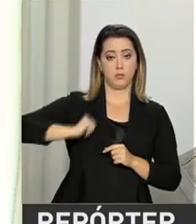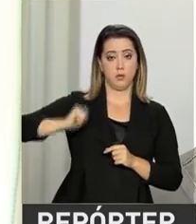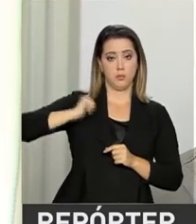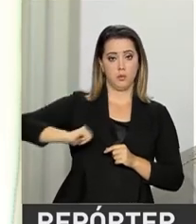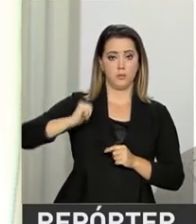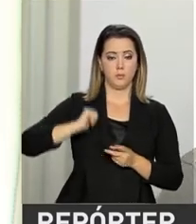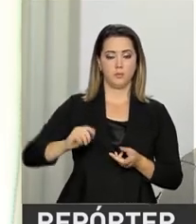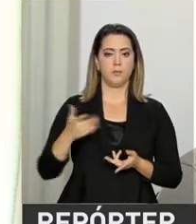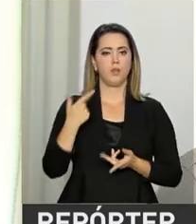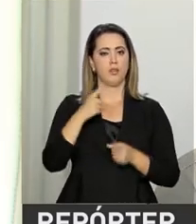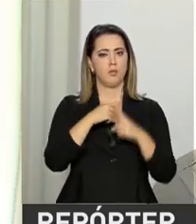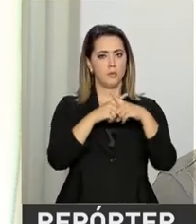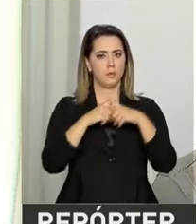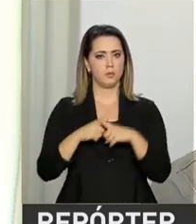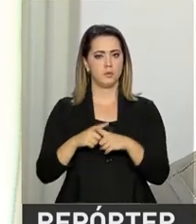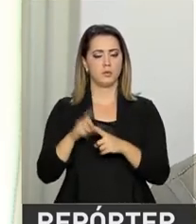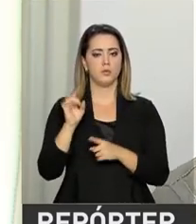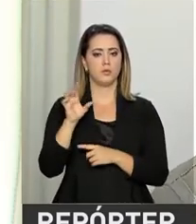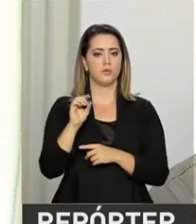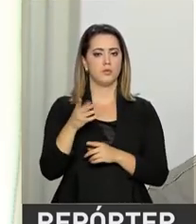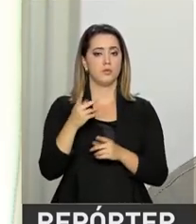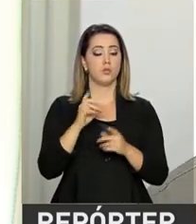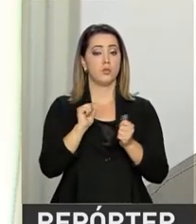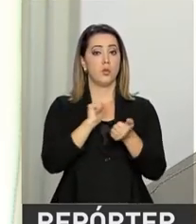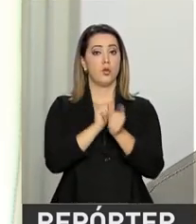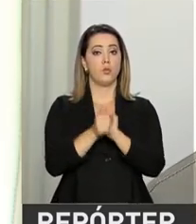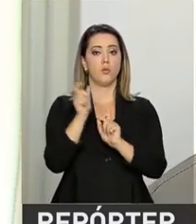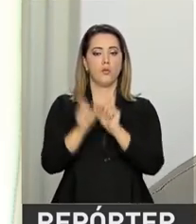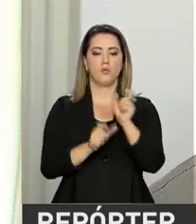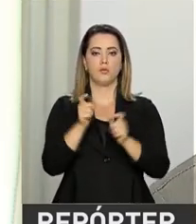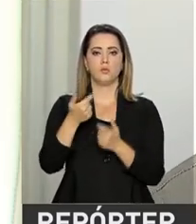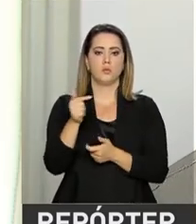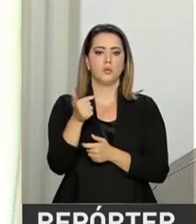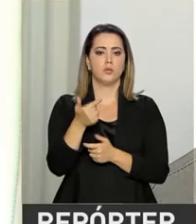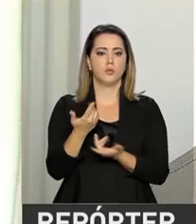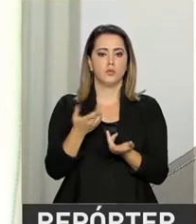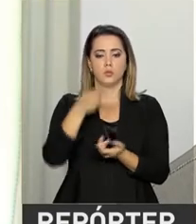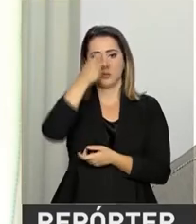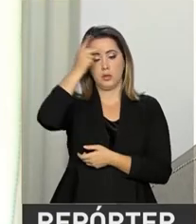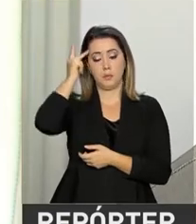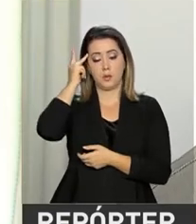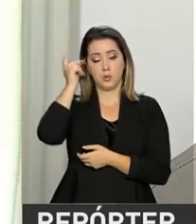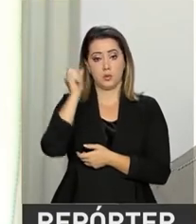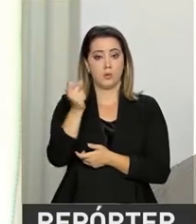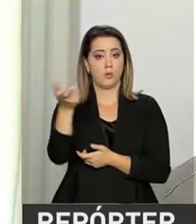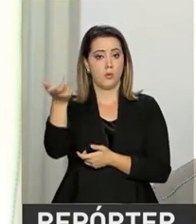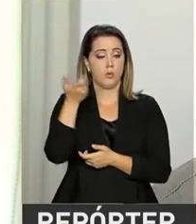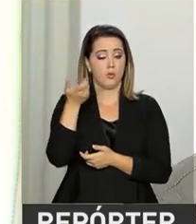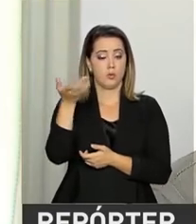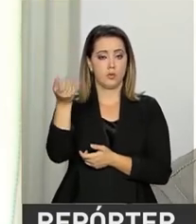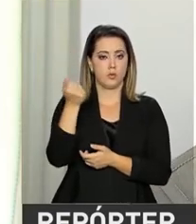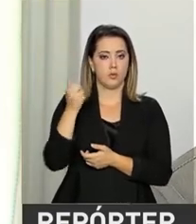E nos Jogos Olímpicos, apenas o futebol masculino, a gente não tinha bolsistas medalhistas. Né.